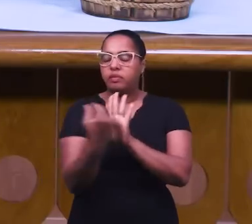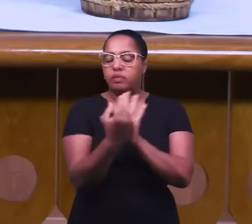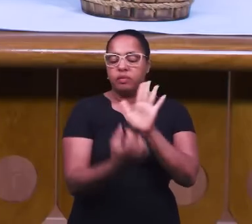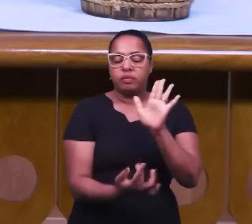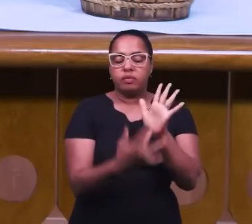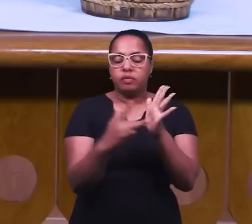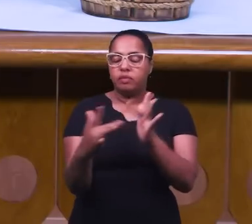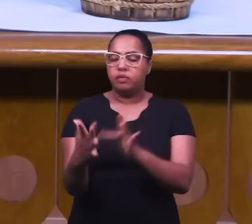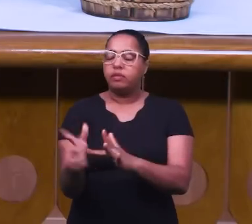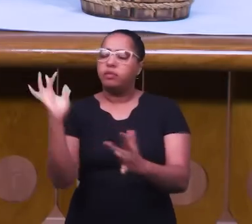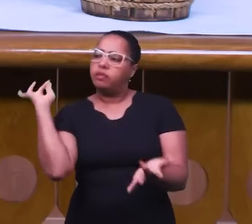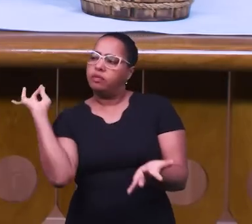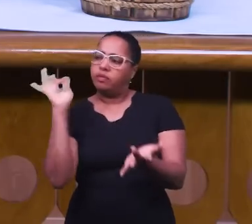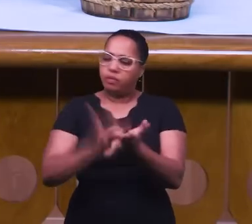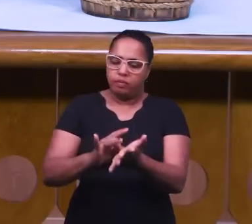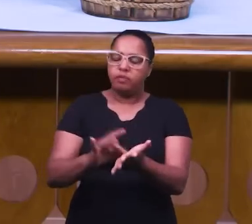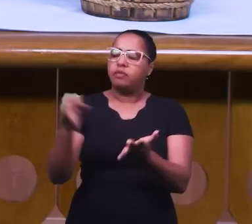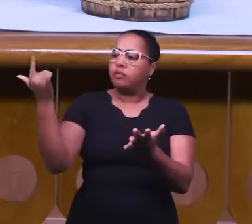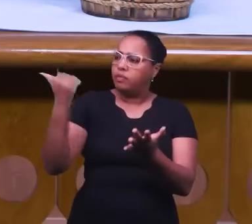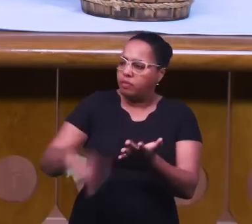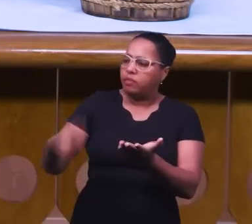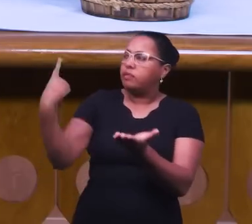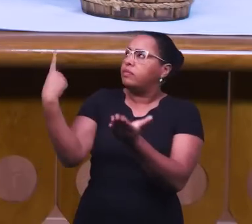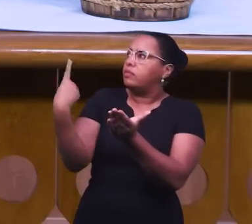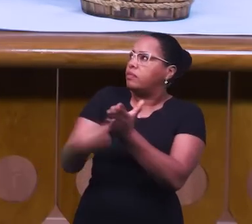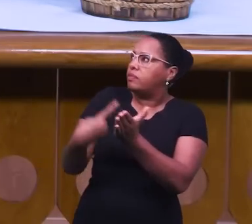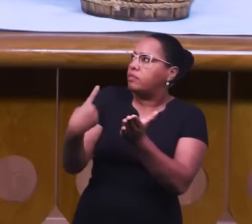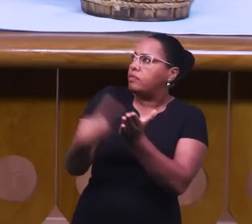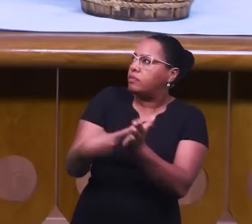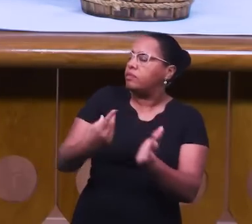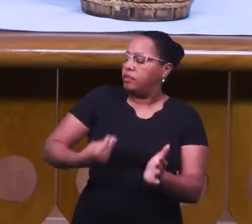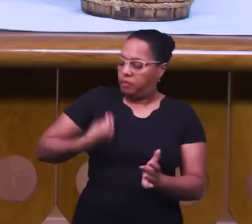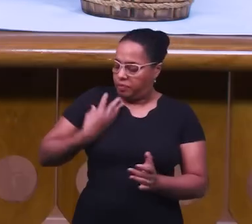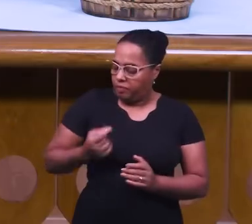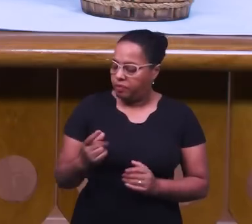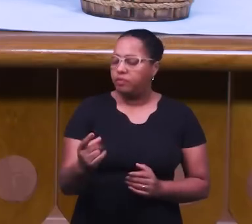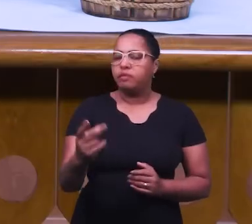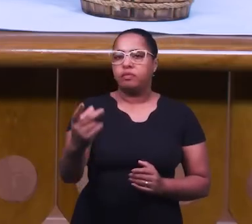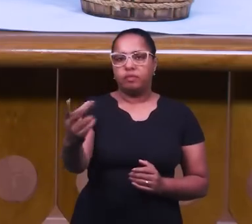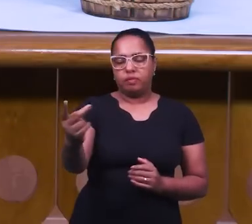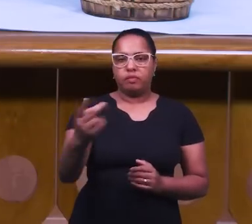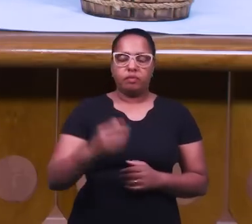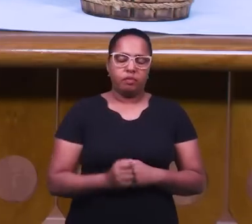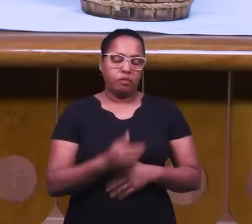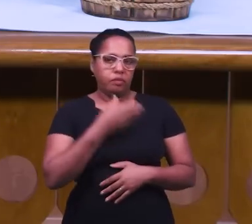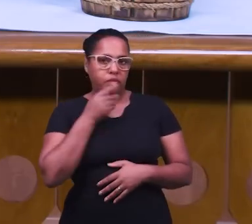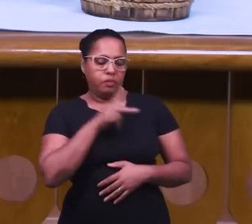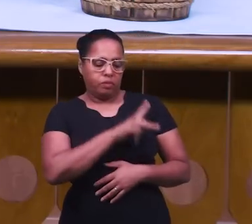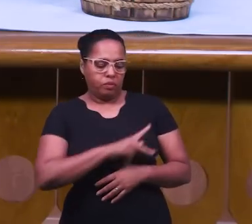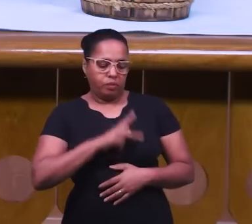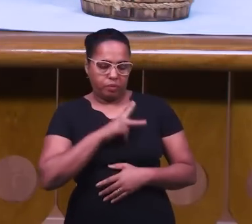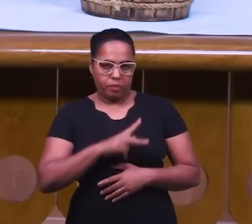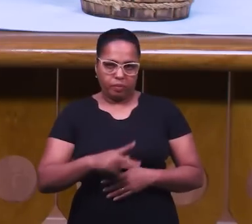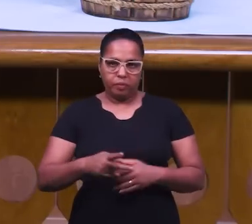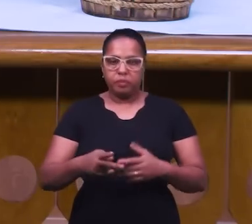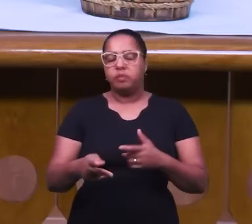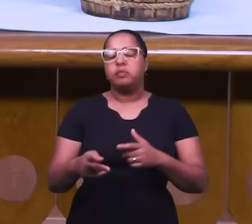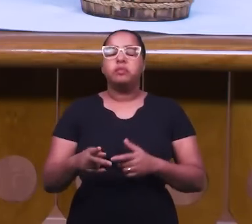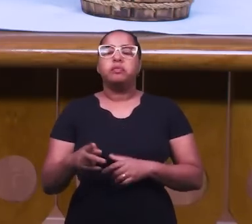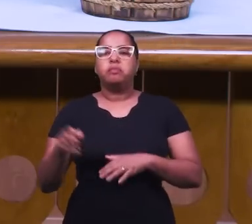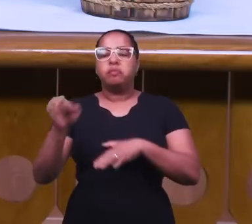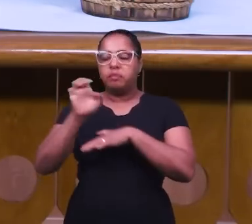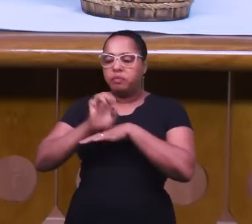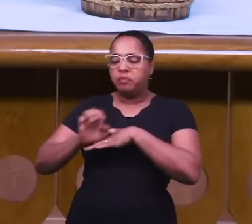Jesus, nós estamos reafirmando o nosso compromisso com vida eterna. Paulo vai dizer isso na sua carta